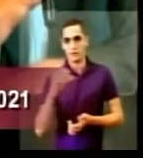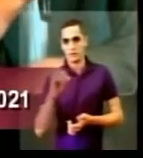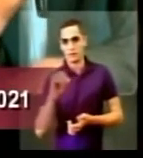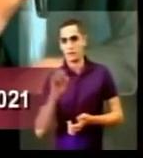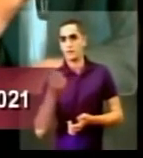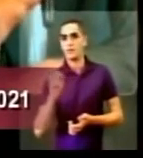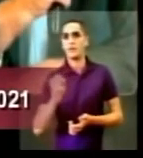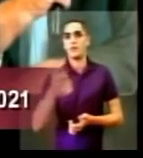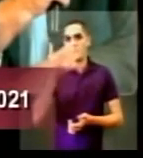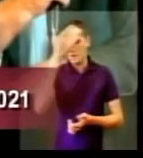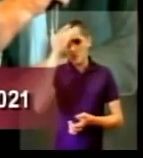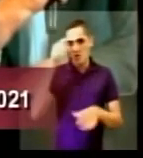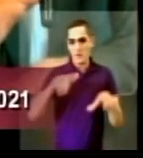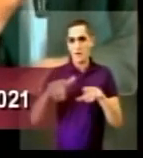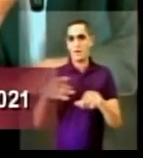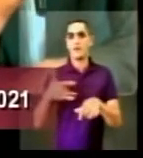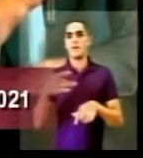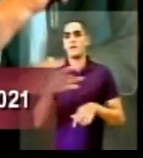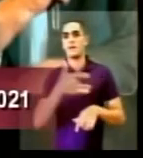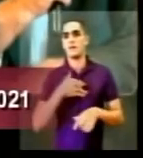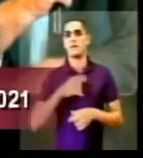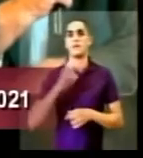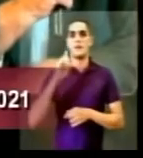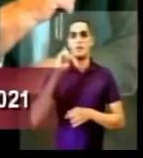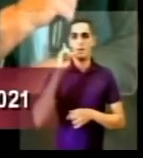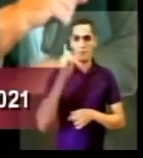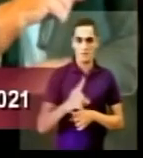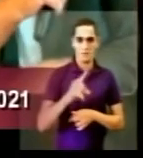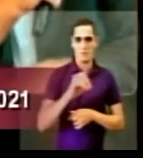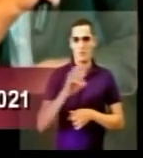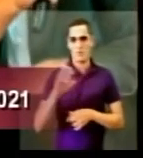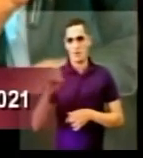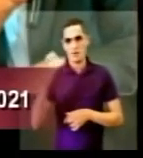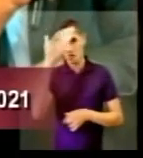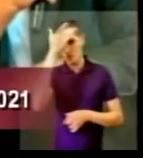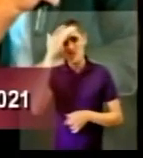em idosos institucionalizados.